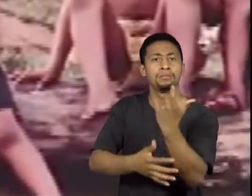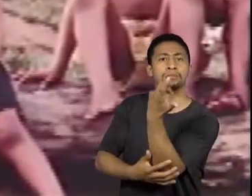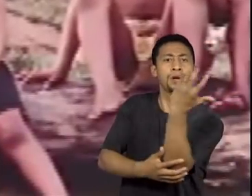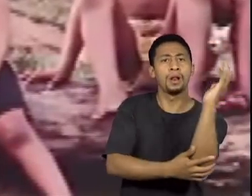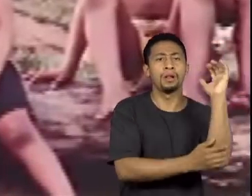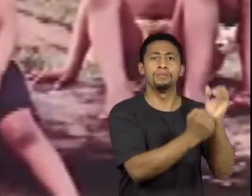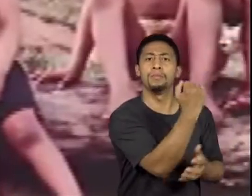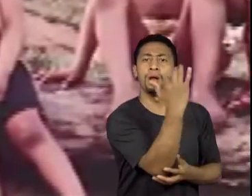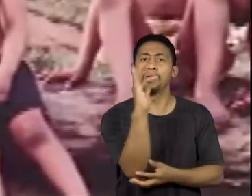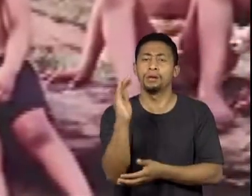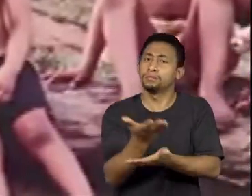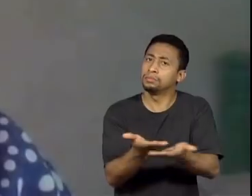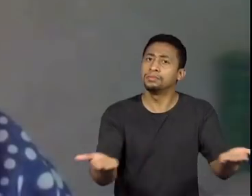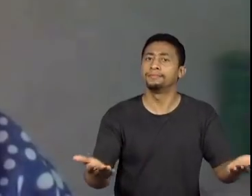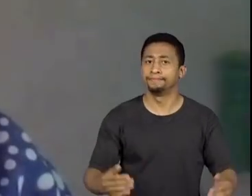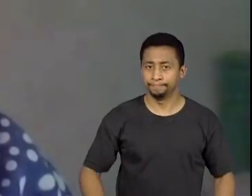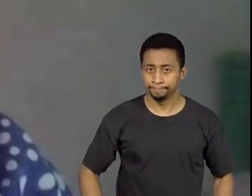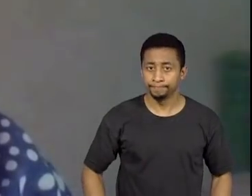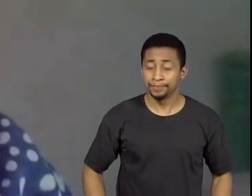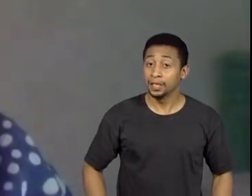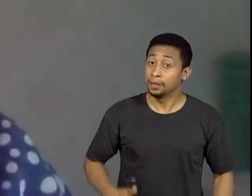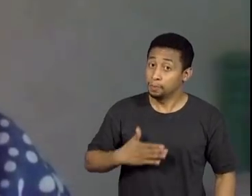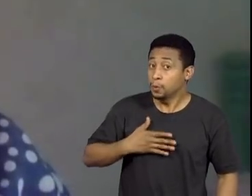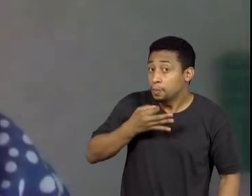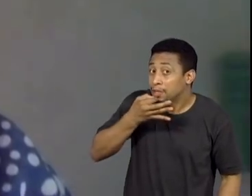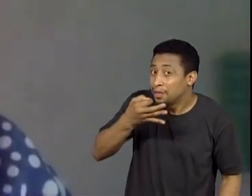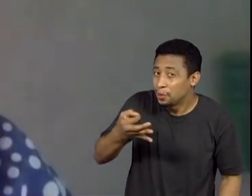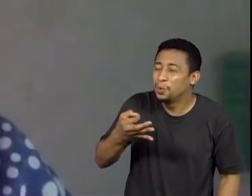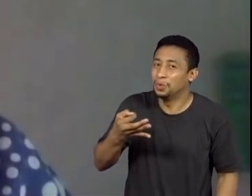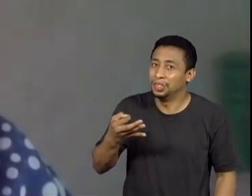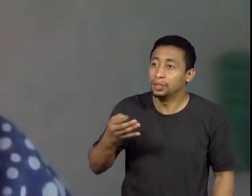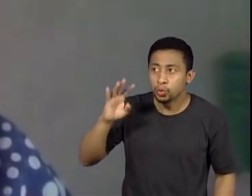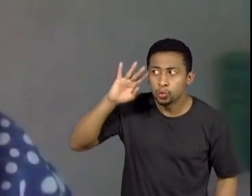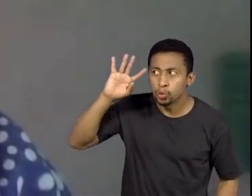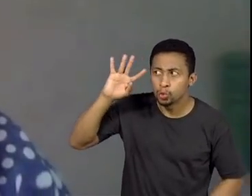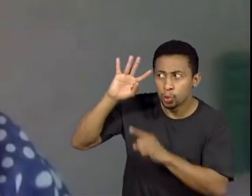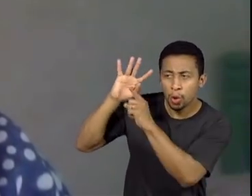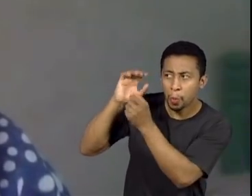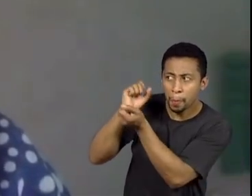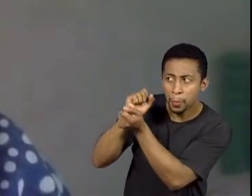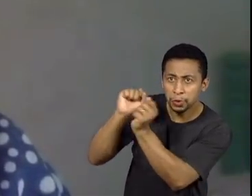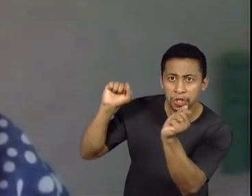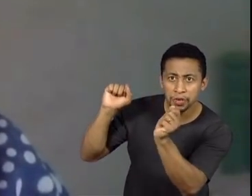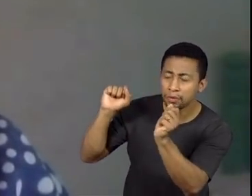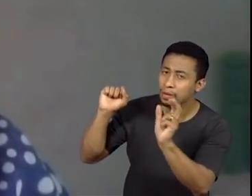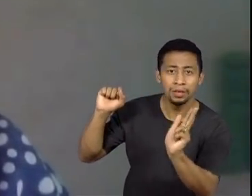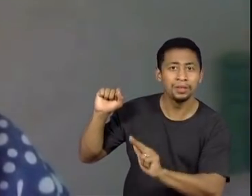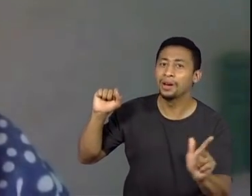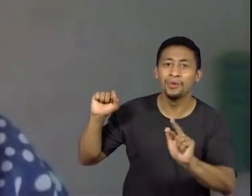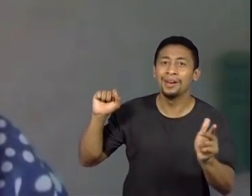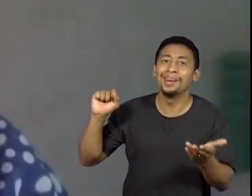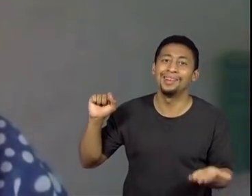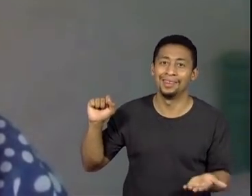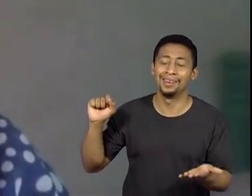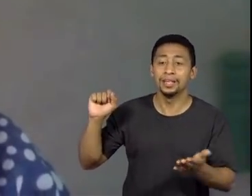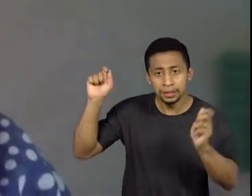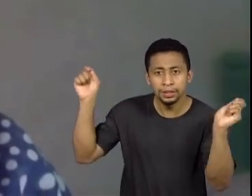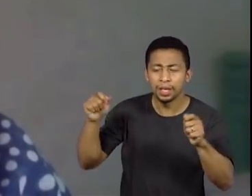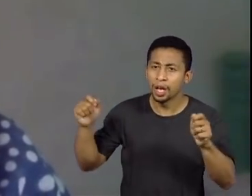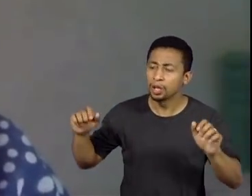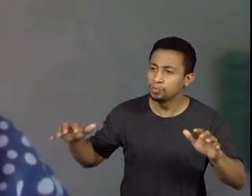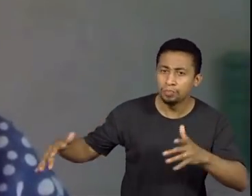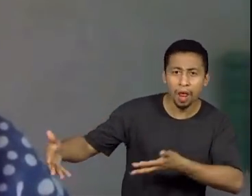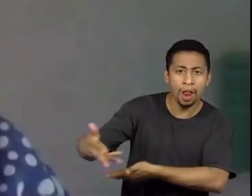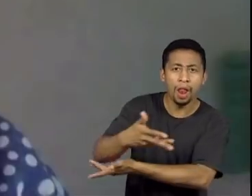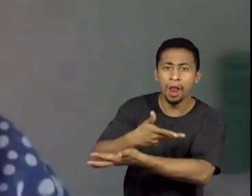da floresta em pé. E eu acho que não é um sonho impossível, né, desde que a gente se disponha a pensar